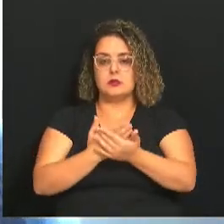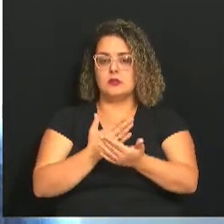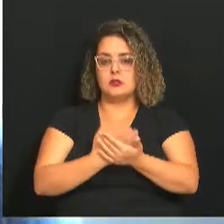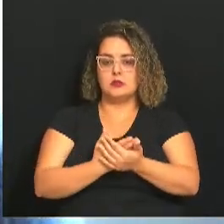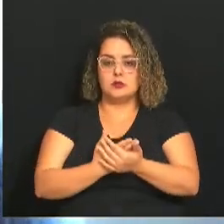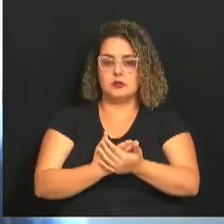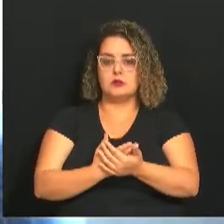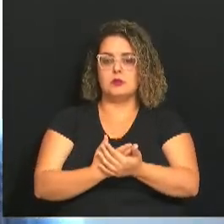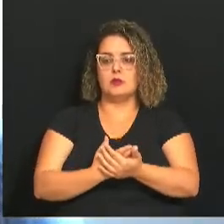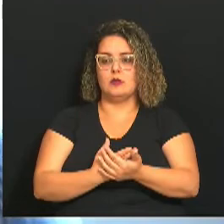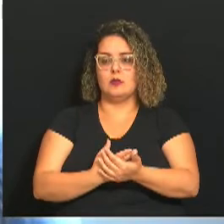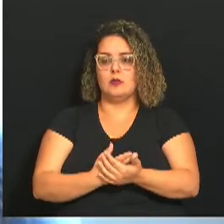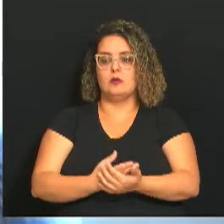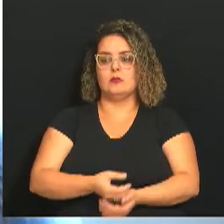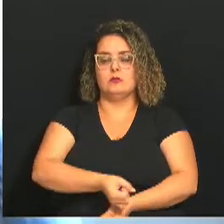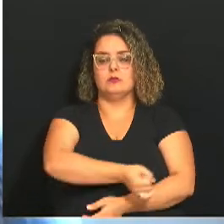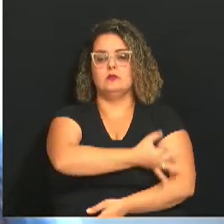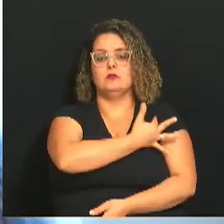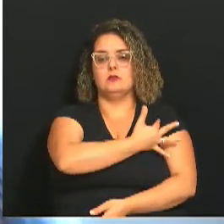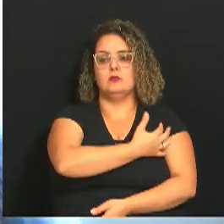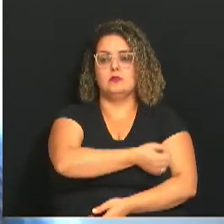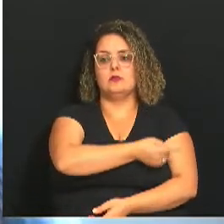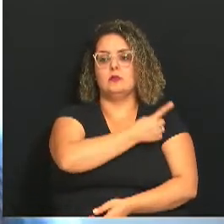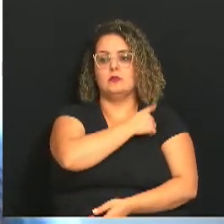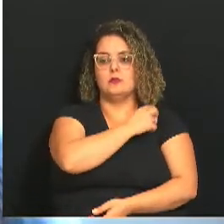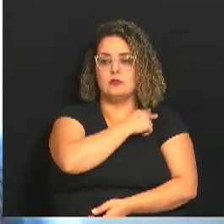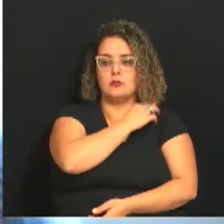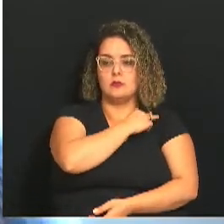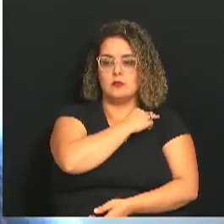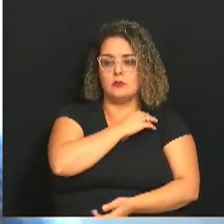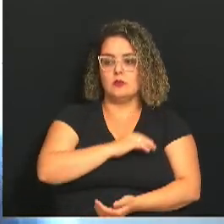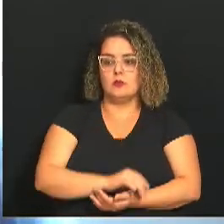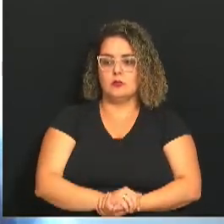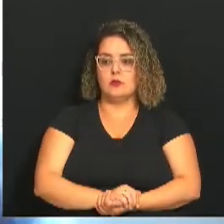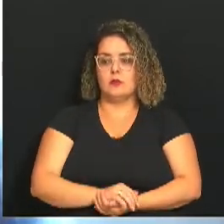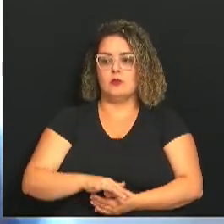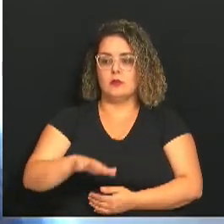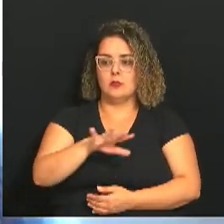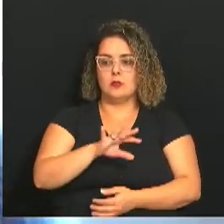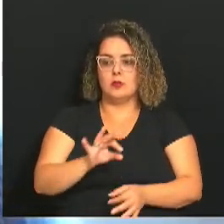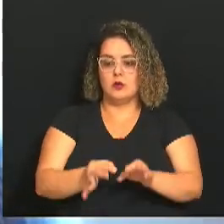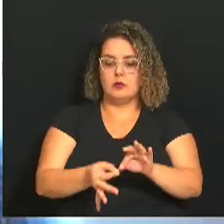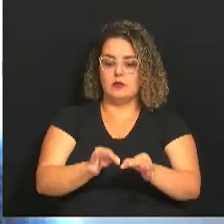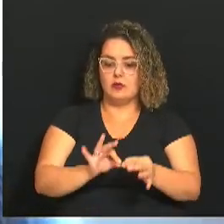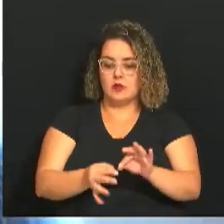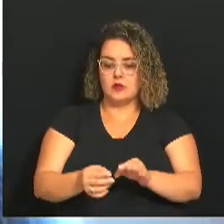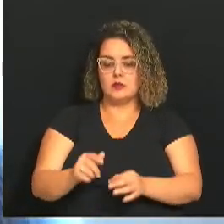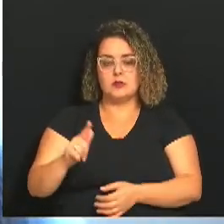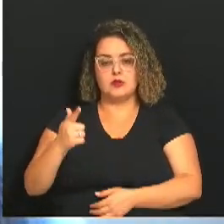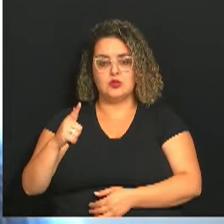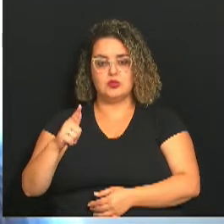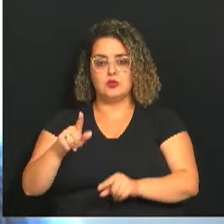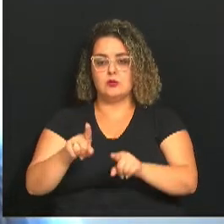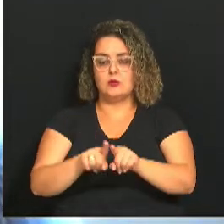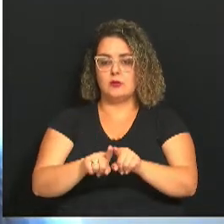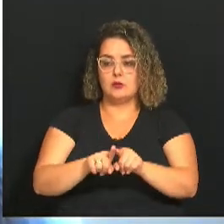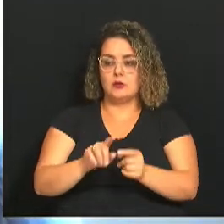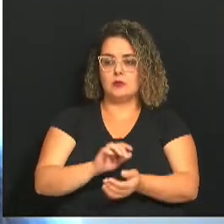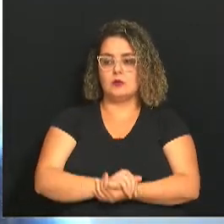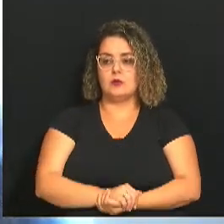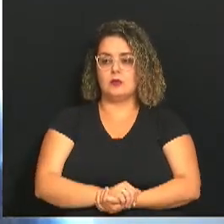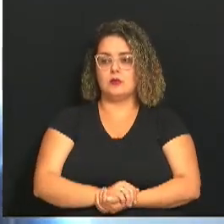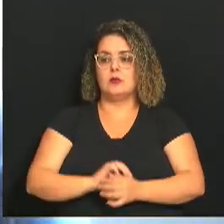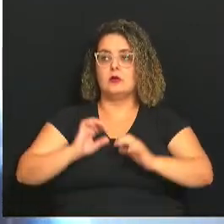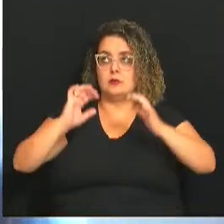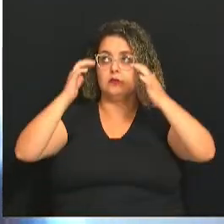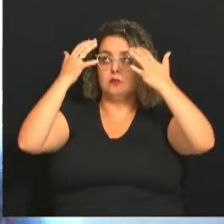né, quando se estuda, né, principalmente na parte de física ou geografia, alguns aspectos de meteorologia, poderia